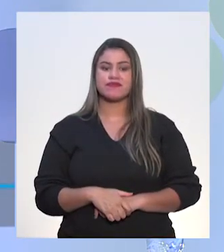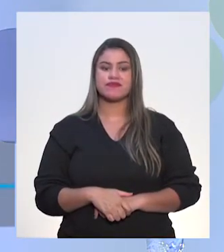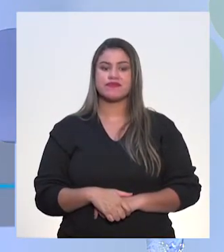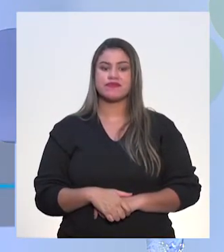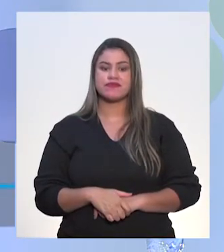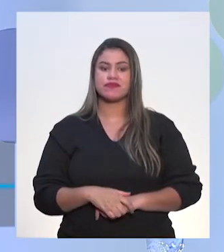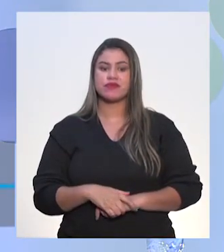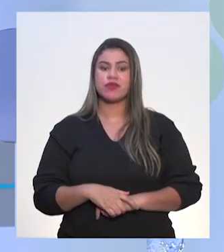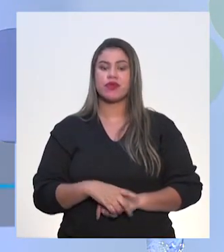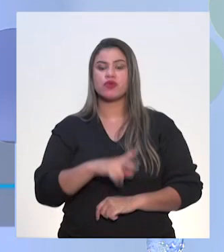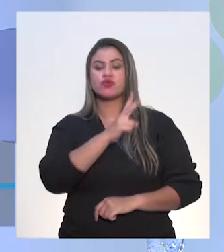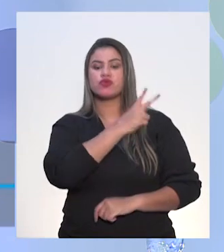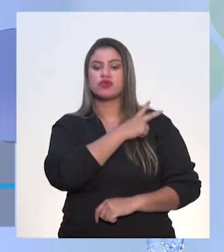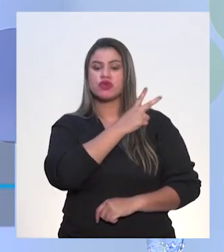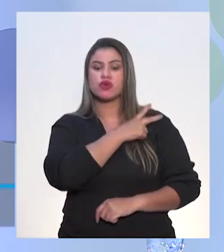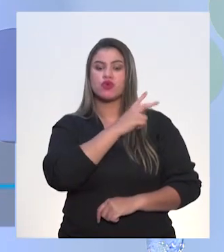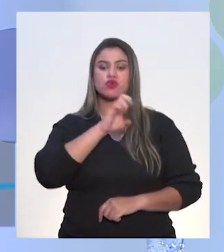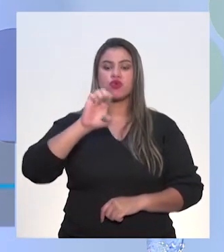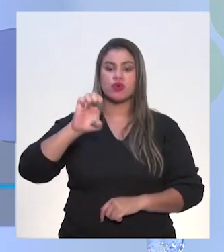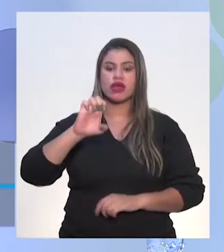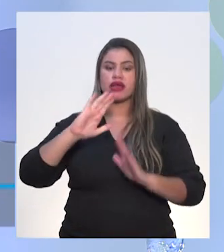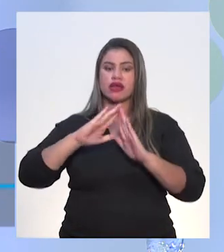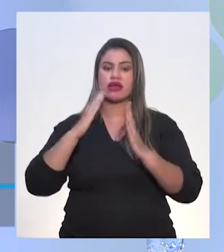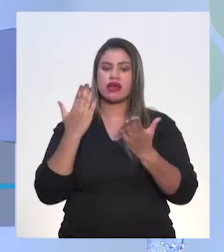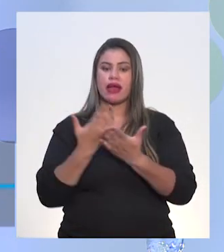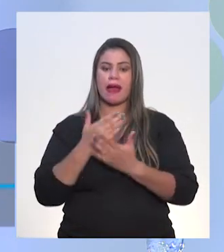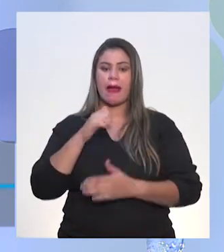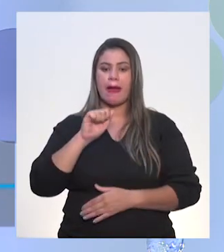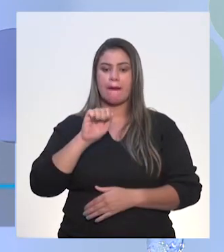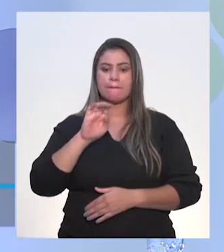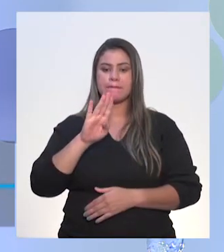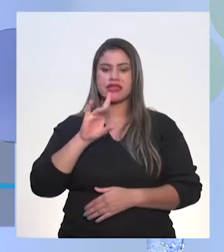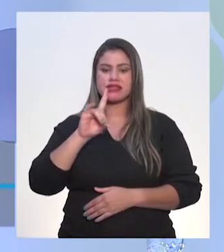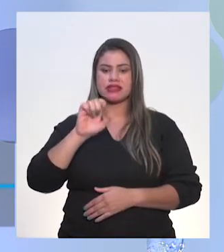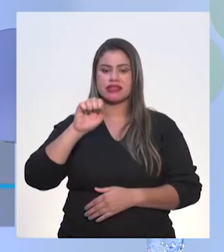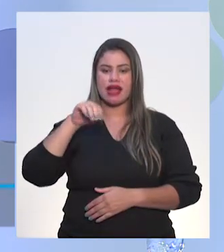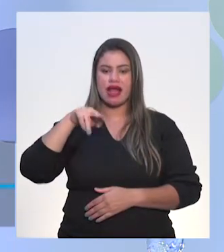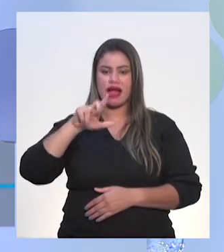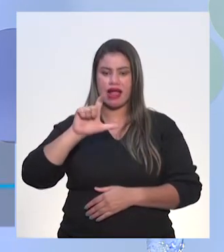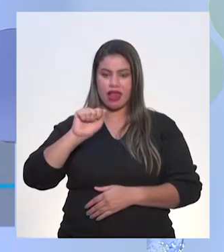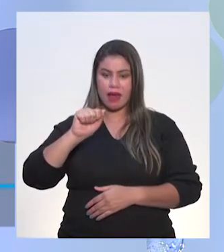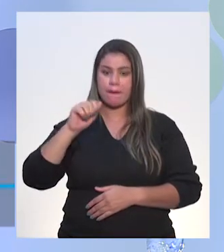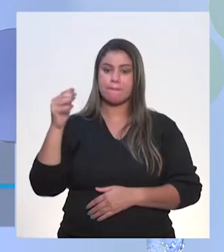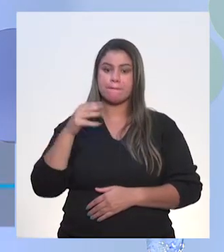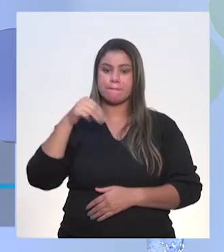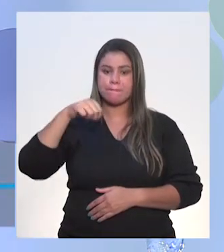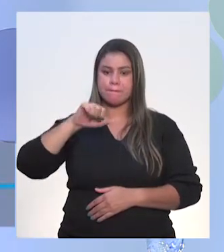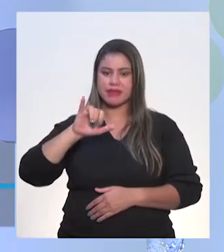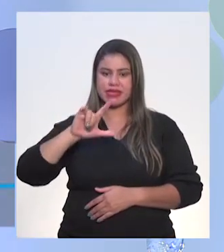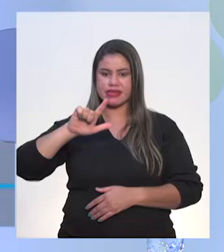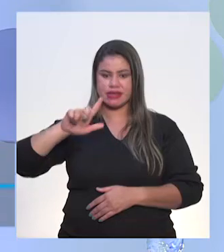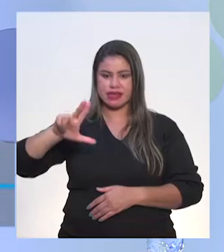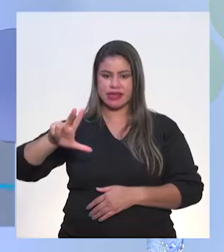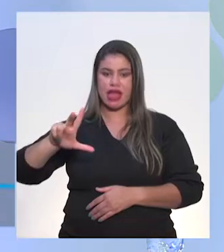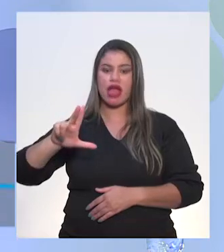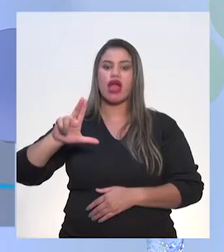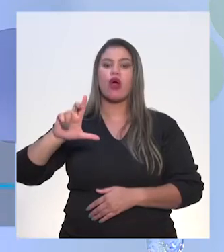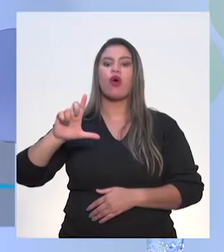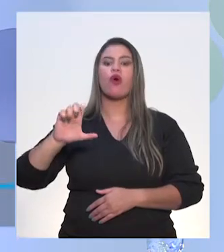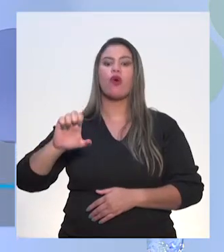errado vem professora do segundo e lá da escola Abdalla Miguel da cidade Tabatinga eu recebi a sua mensagem